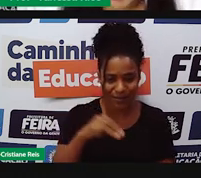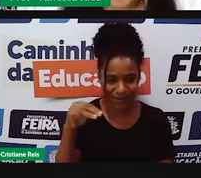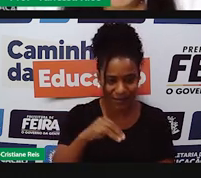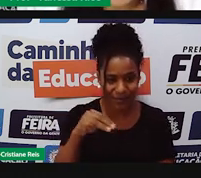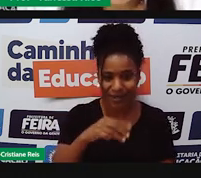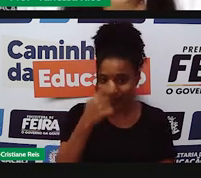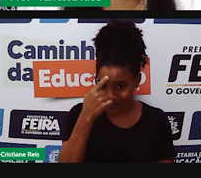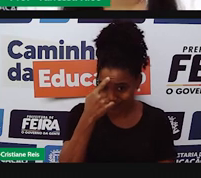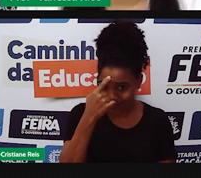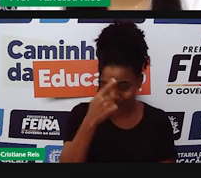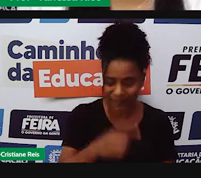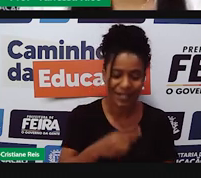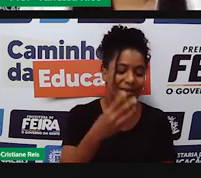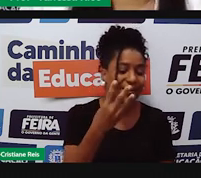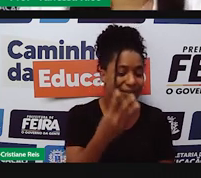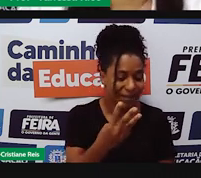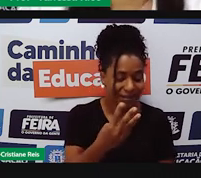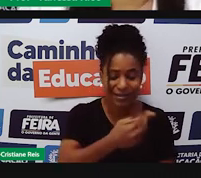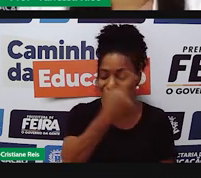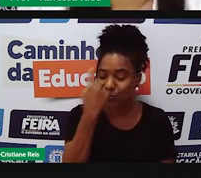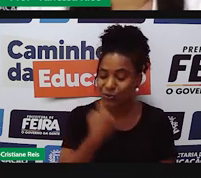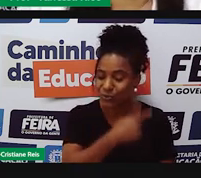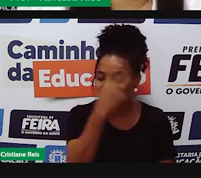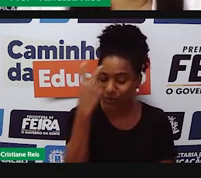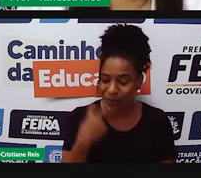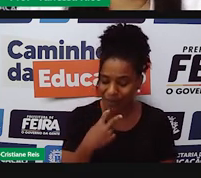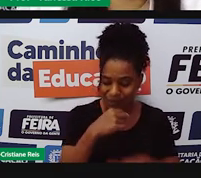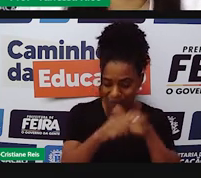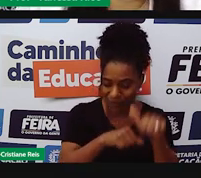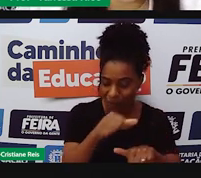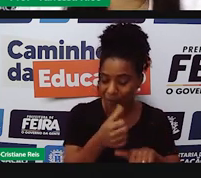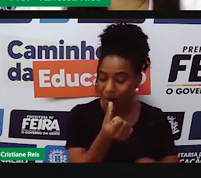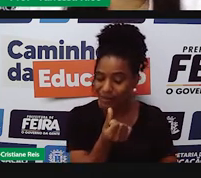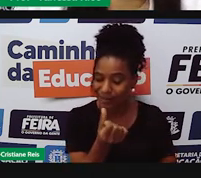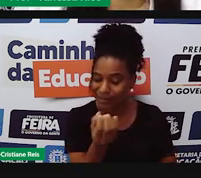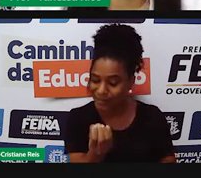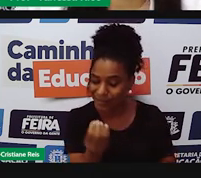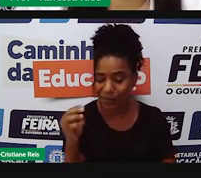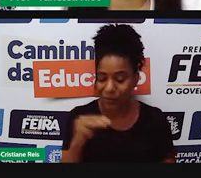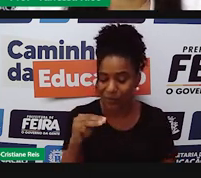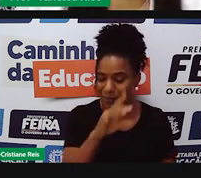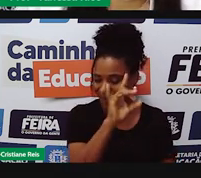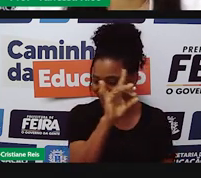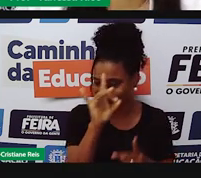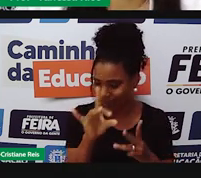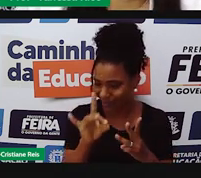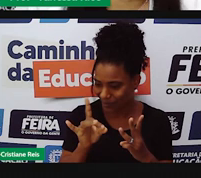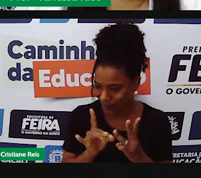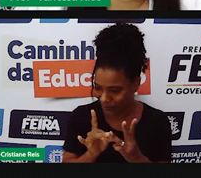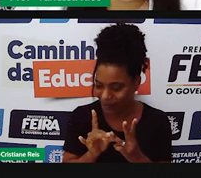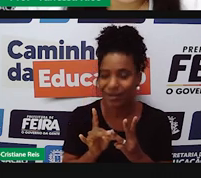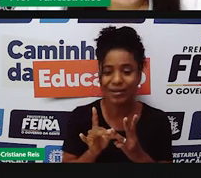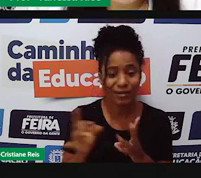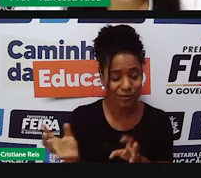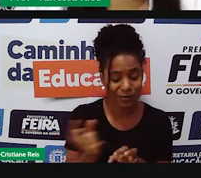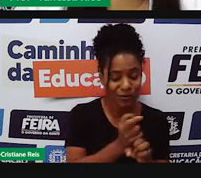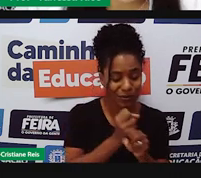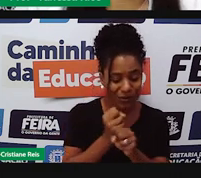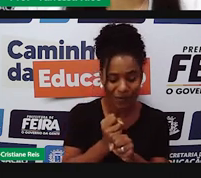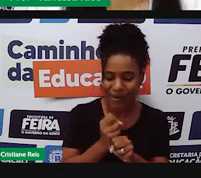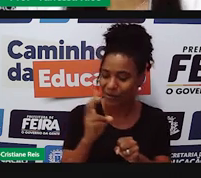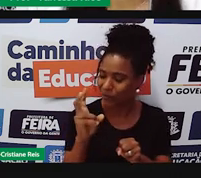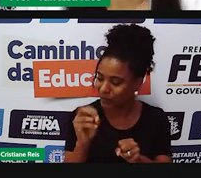horas, transformo em minutos, mais os minutos que já estavam aí separados, eu consigo achar em minutos